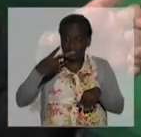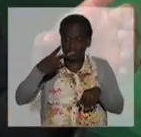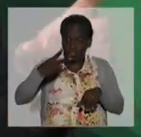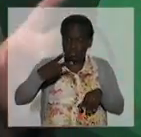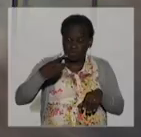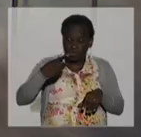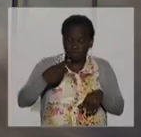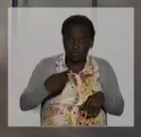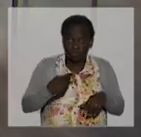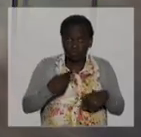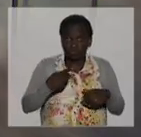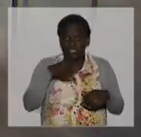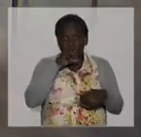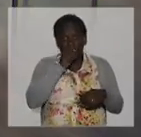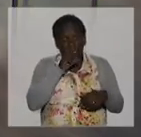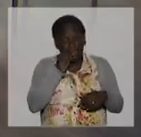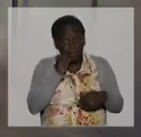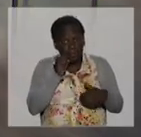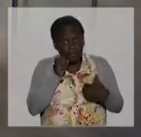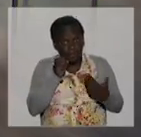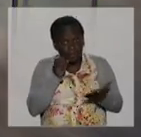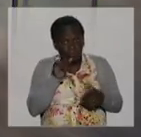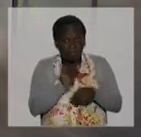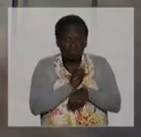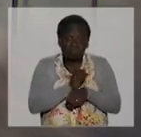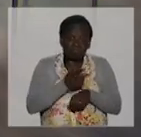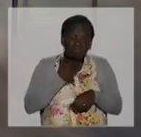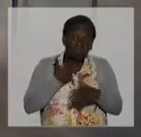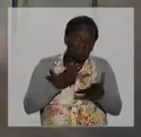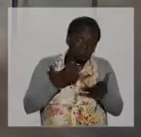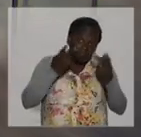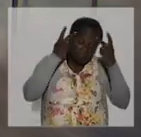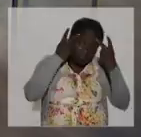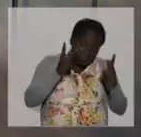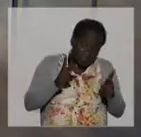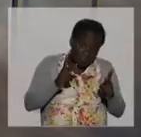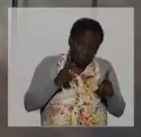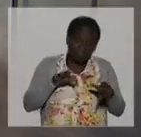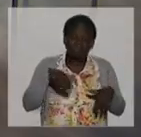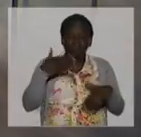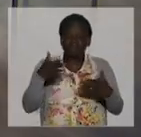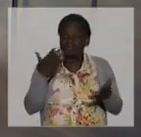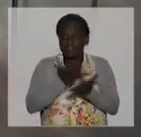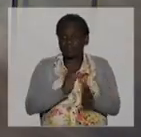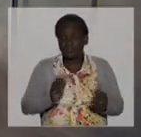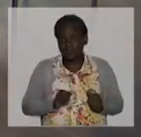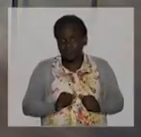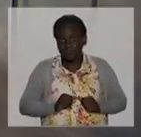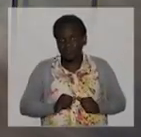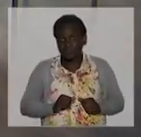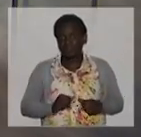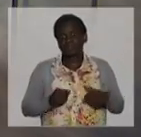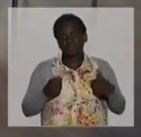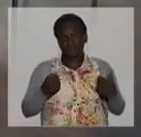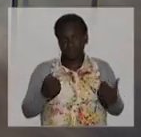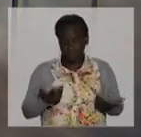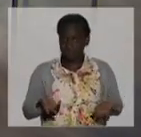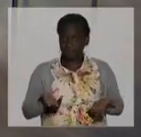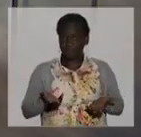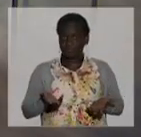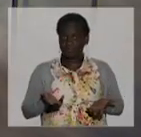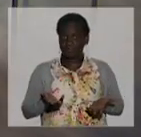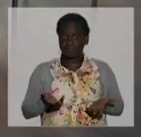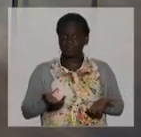2, passou para 1 no sábado, opcional se você quisesse ou não, até que se chegasse à extinção. É